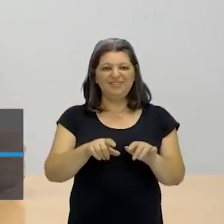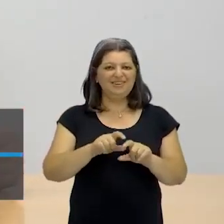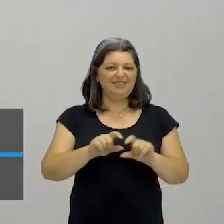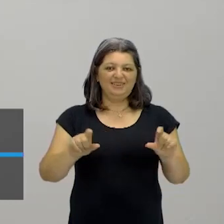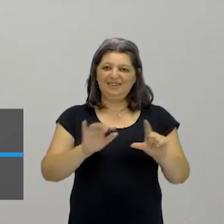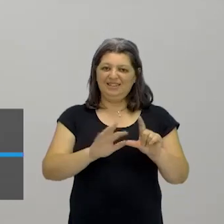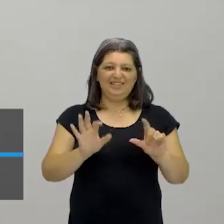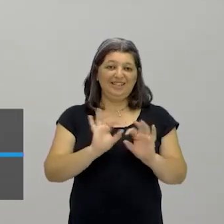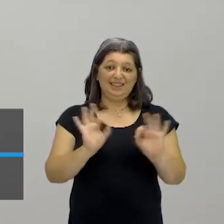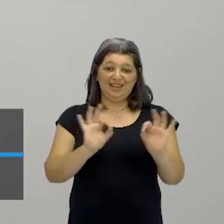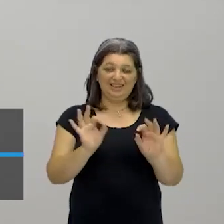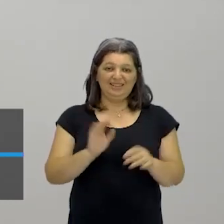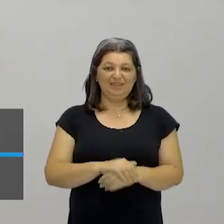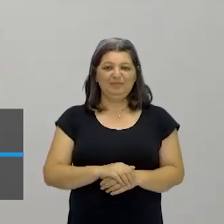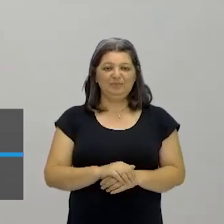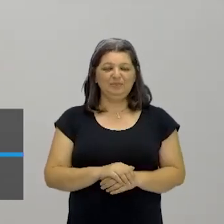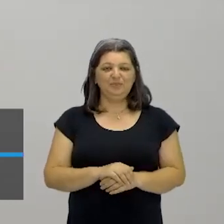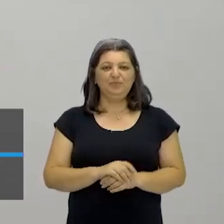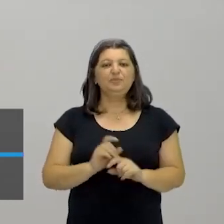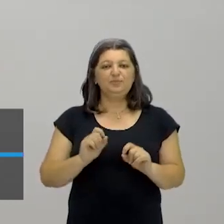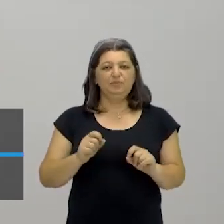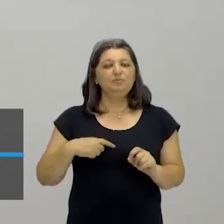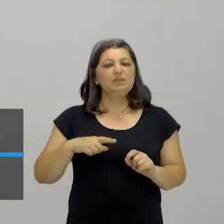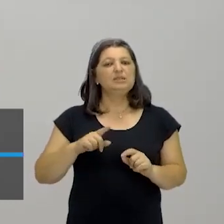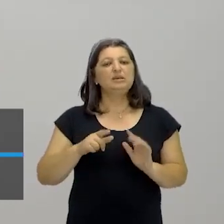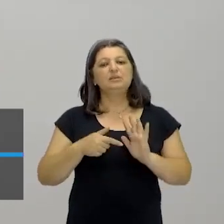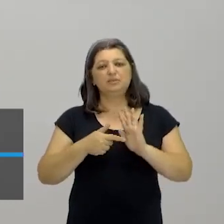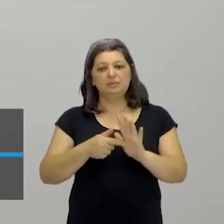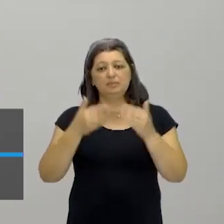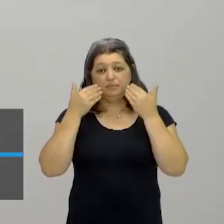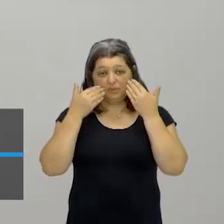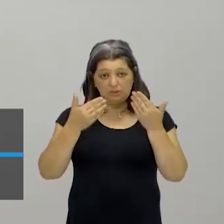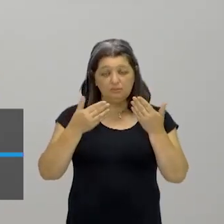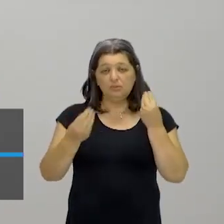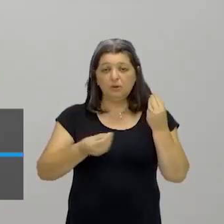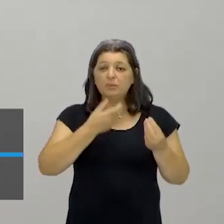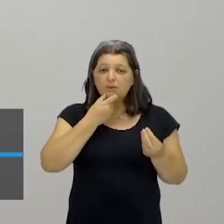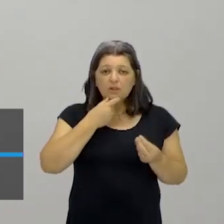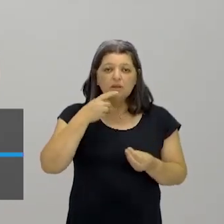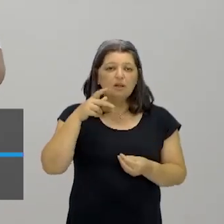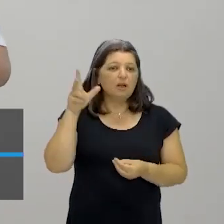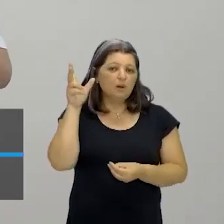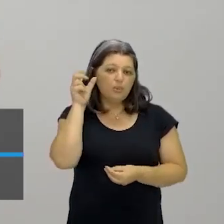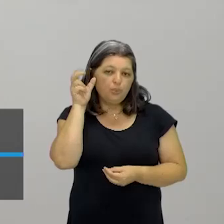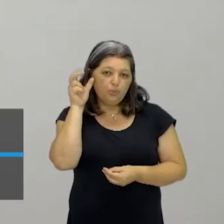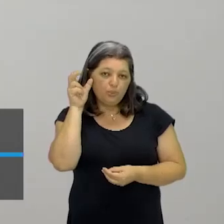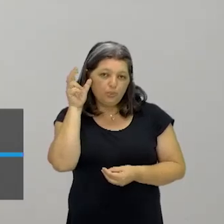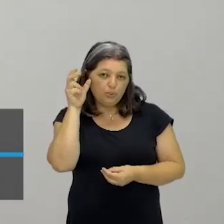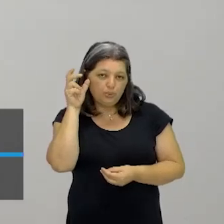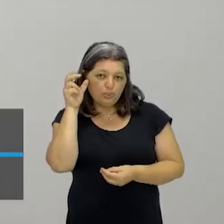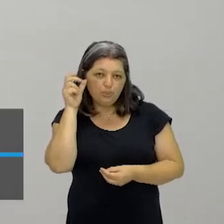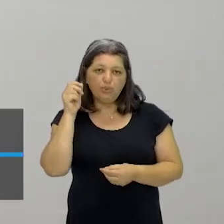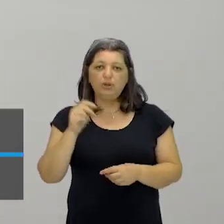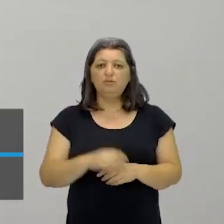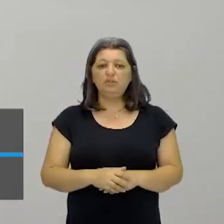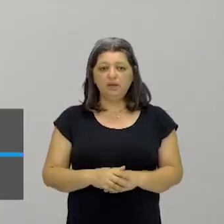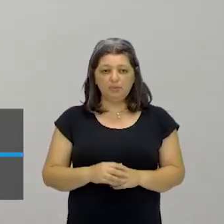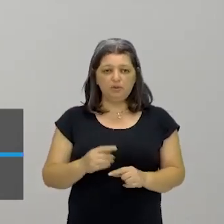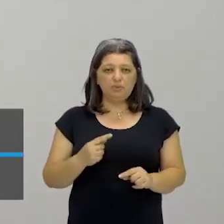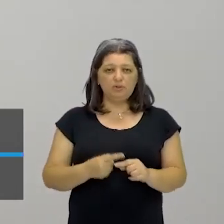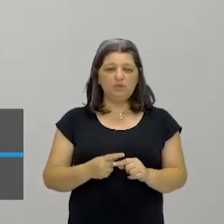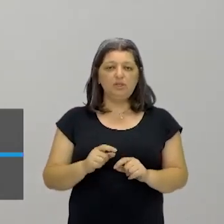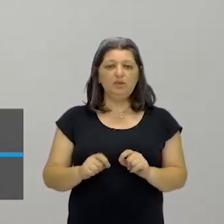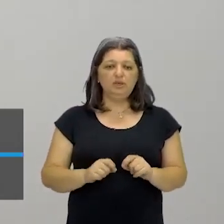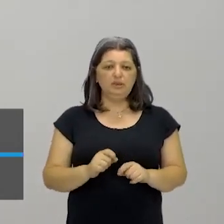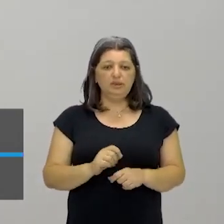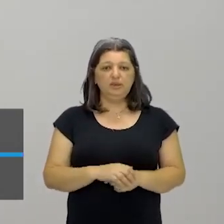Sem legenda. E o importante é aquilo, né? Você tem que se expor à língua. Como? Ouvindo. Porque se eu quero pronunciar a